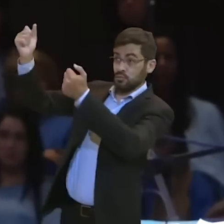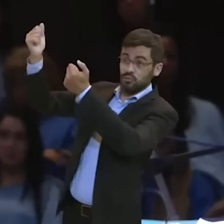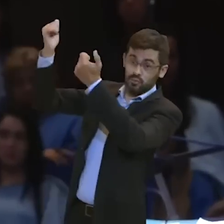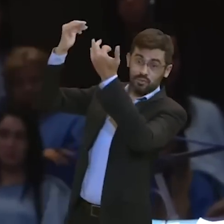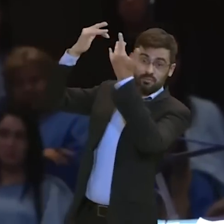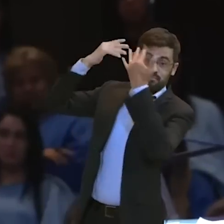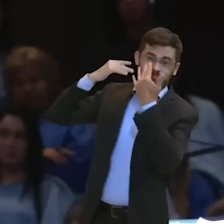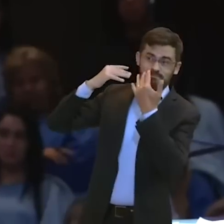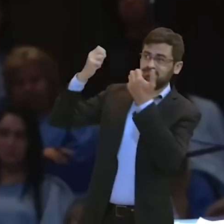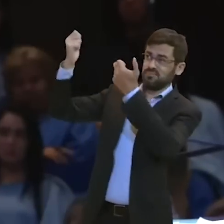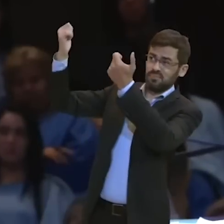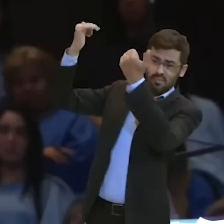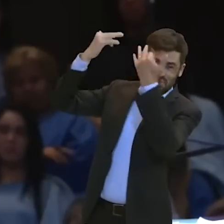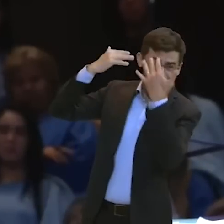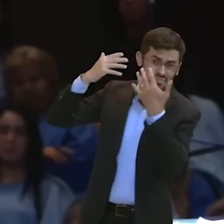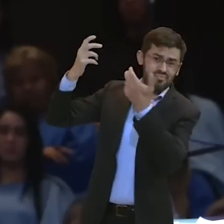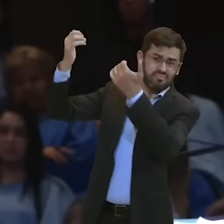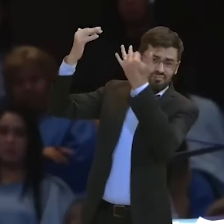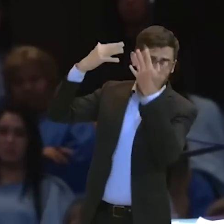abençoa.